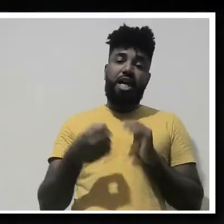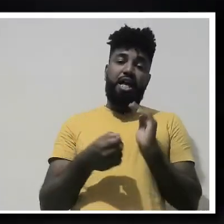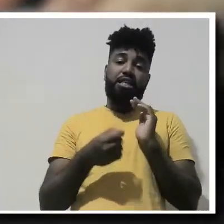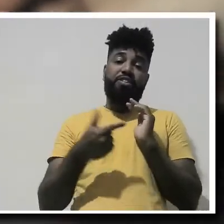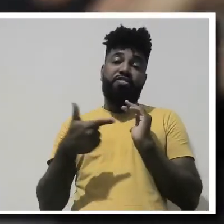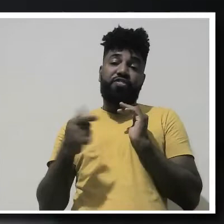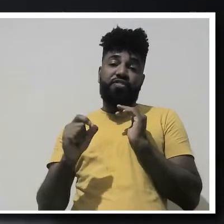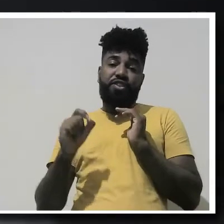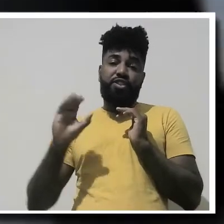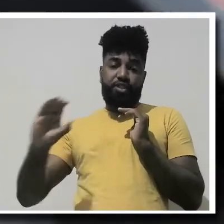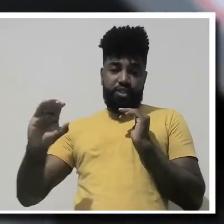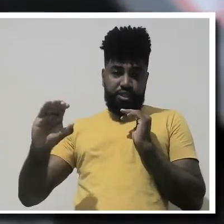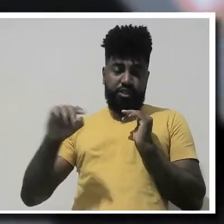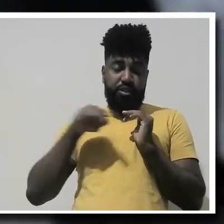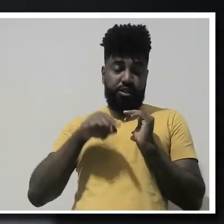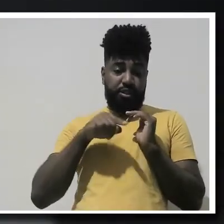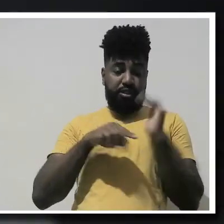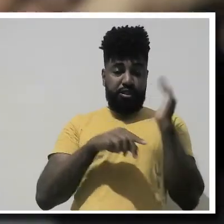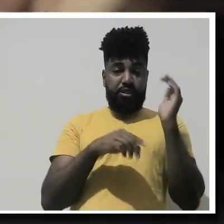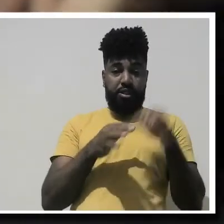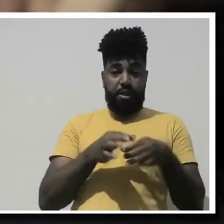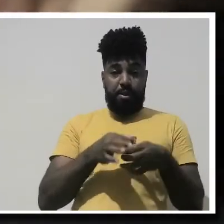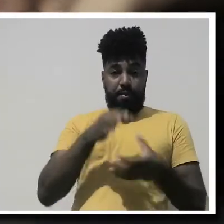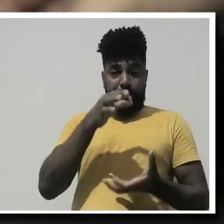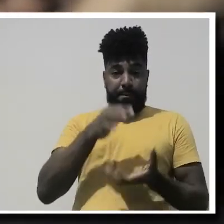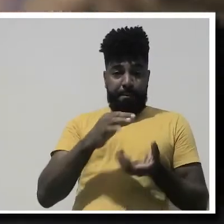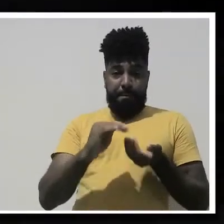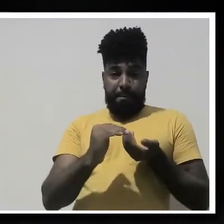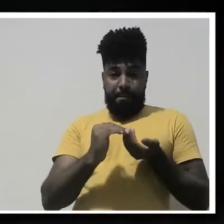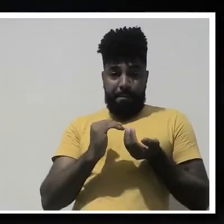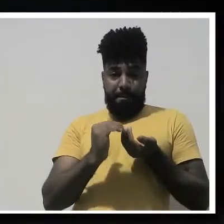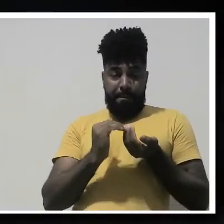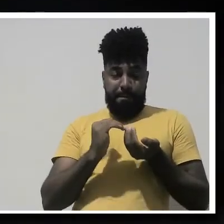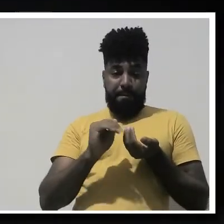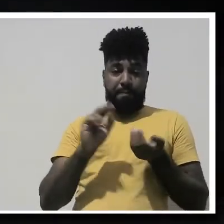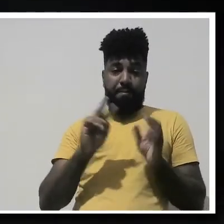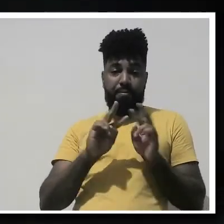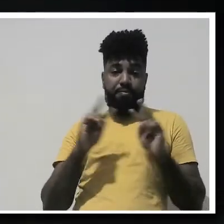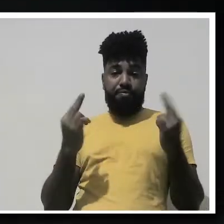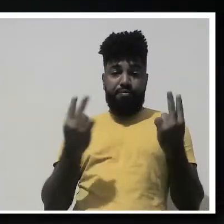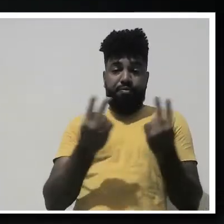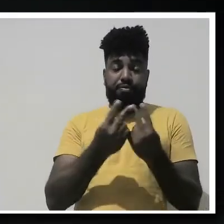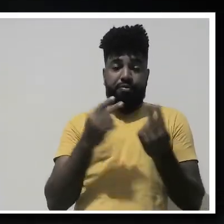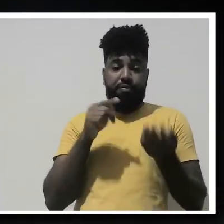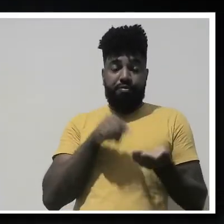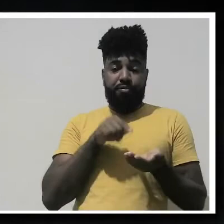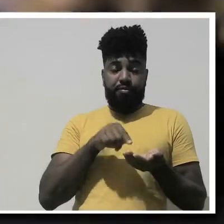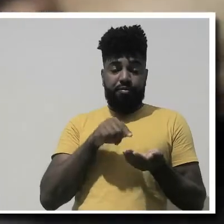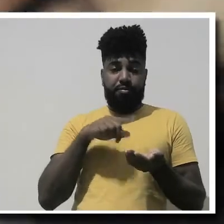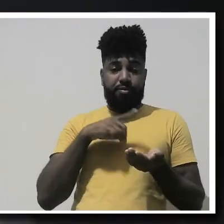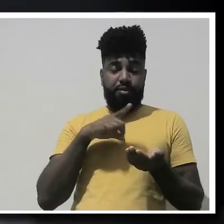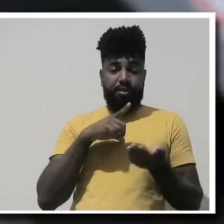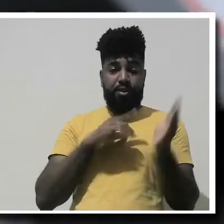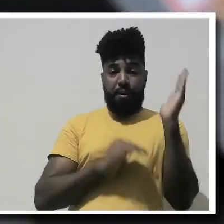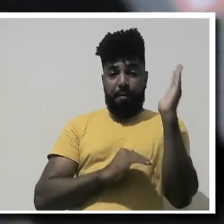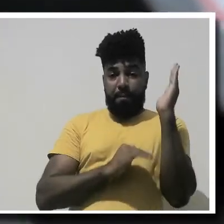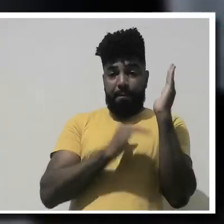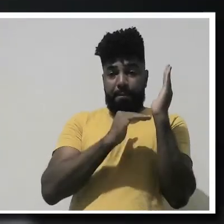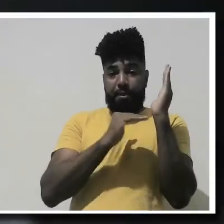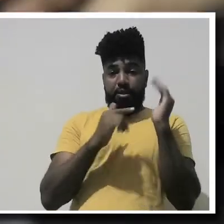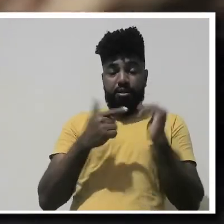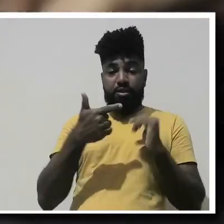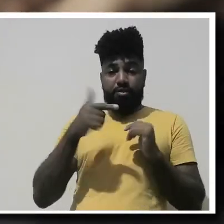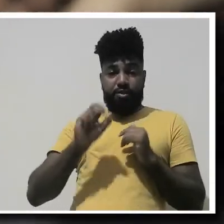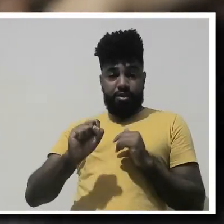balão volumétrico tem a marcação para o ajuste no menisco calibrado exatamente em 20 graus. Aqui a temperatura das nossas soluções estava próxima